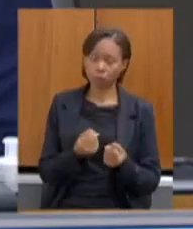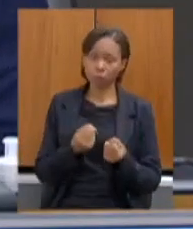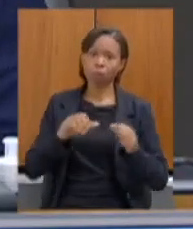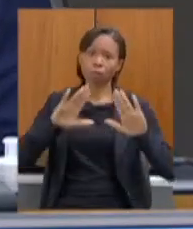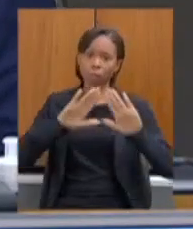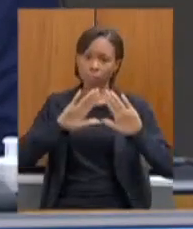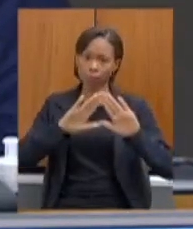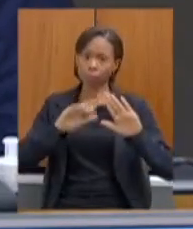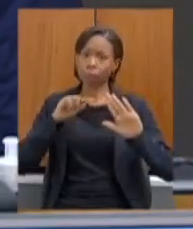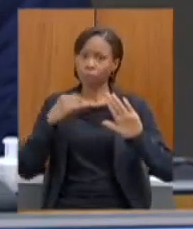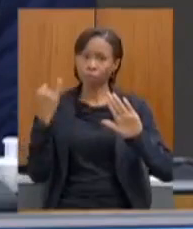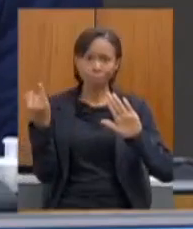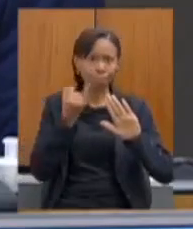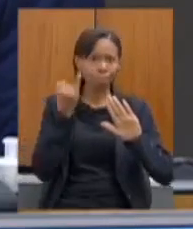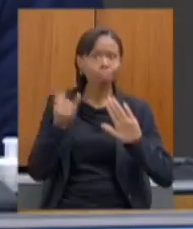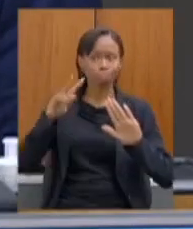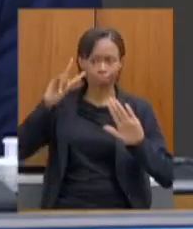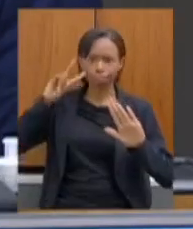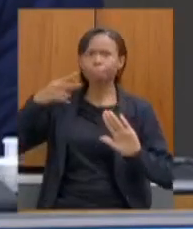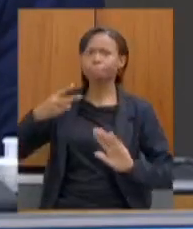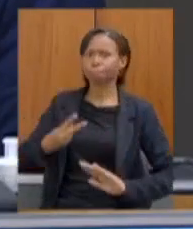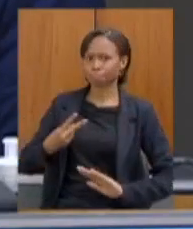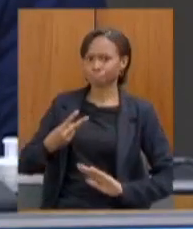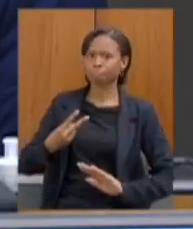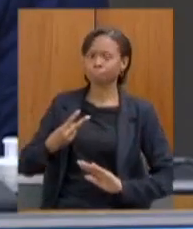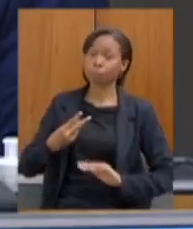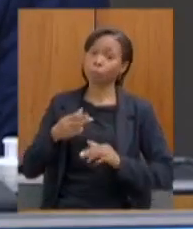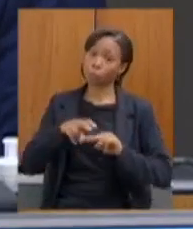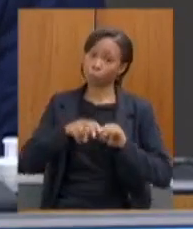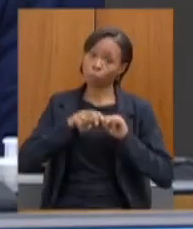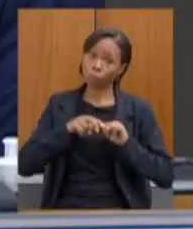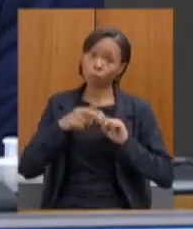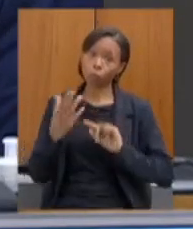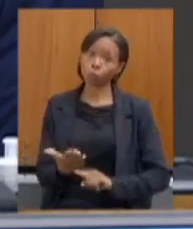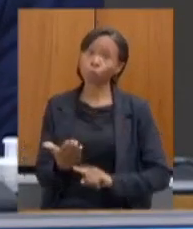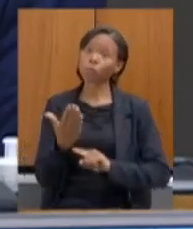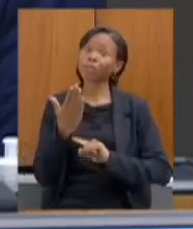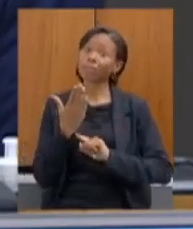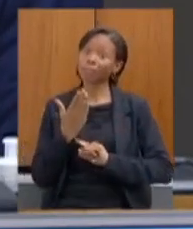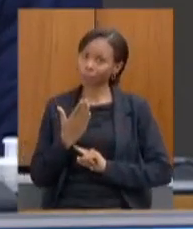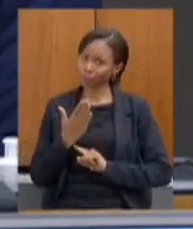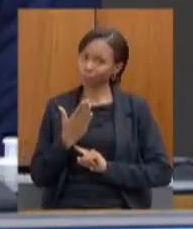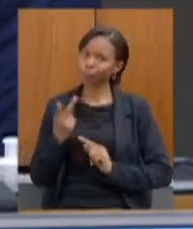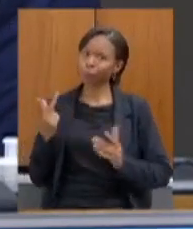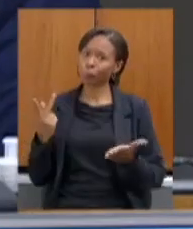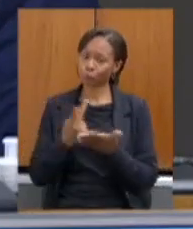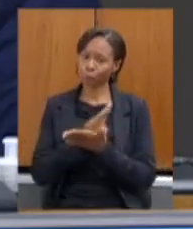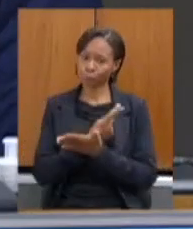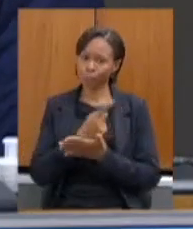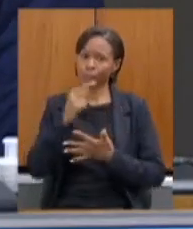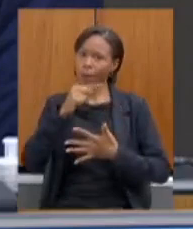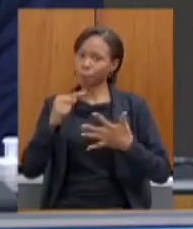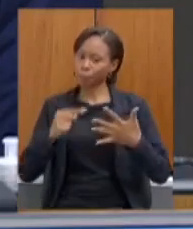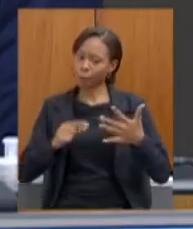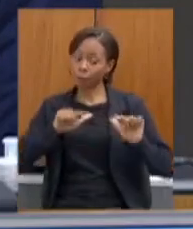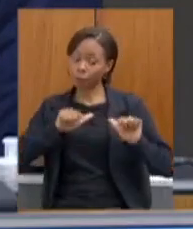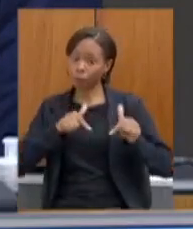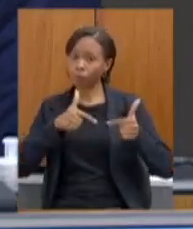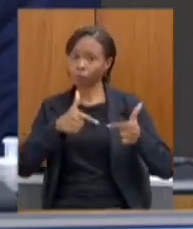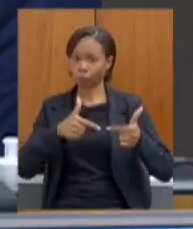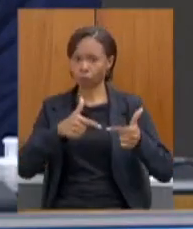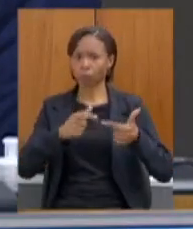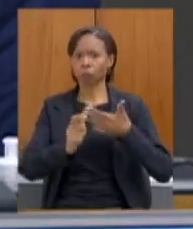Legislativa neste reconhecimento, pois é isso que nos proporcionou o que eu vou explicar aqui em sequência, que foram os atos do Poder Executivo